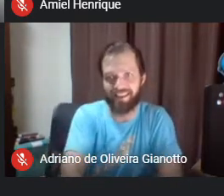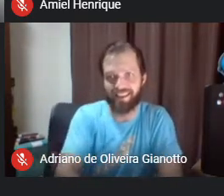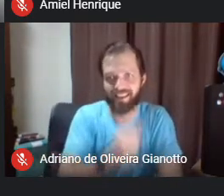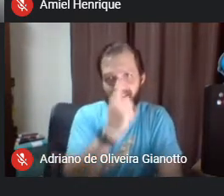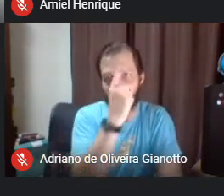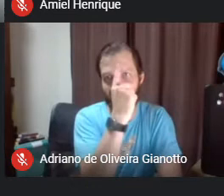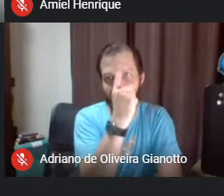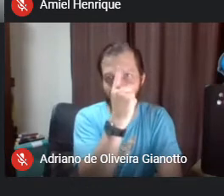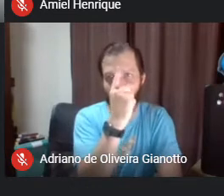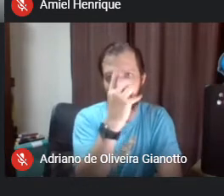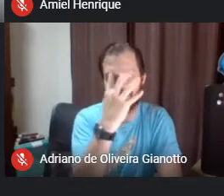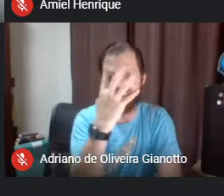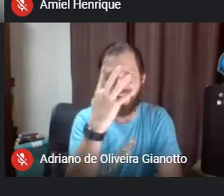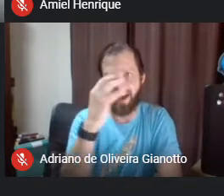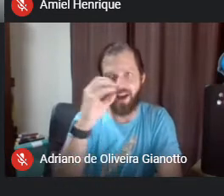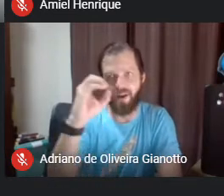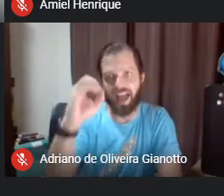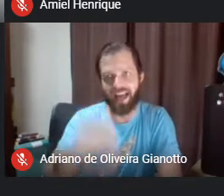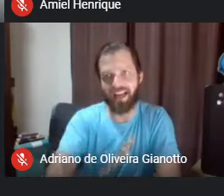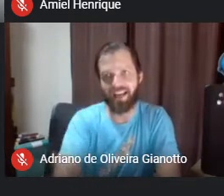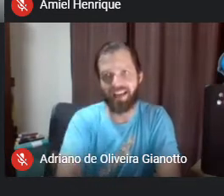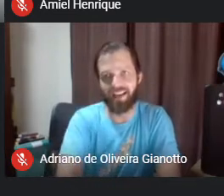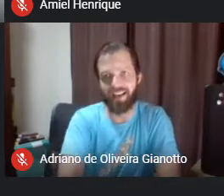chaves vocês acham que ele tinha?